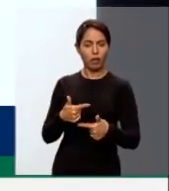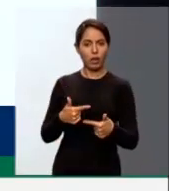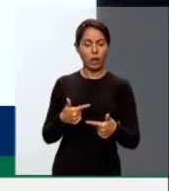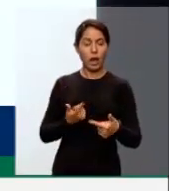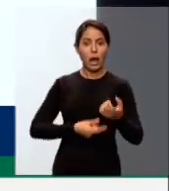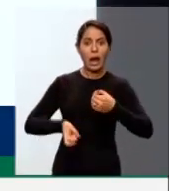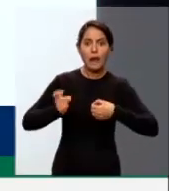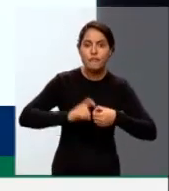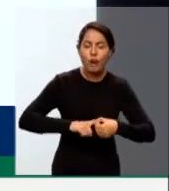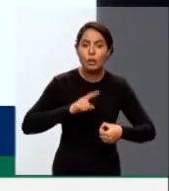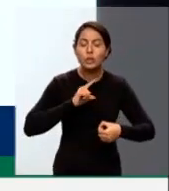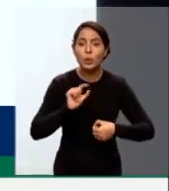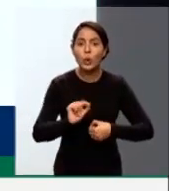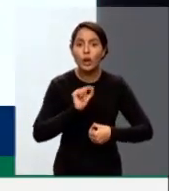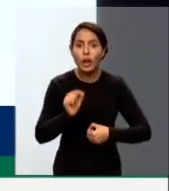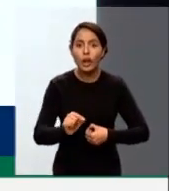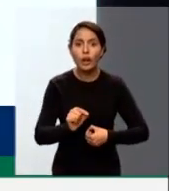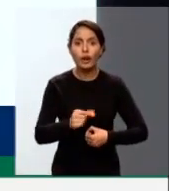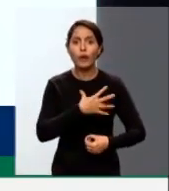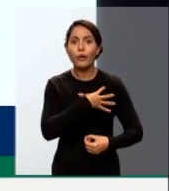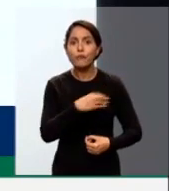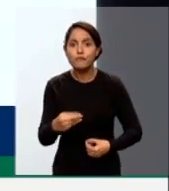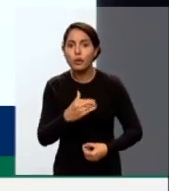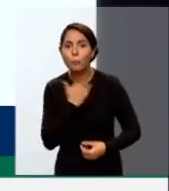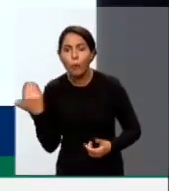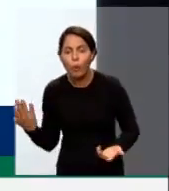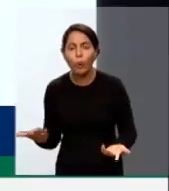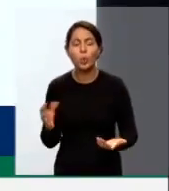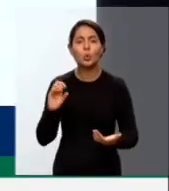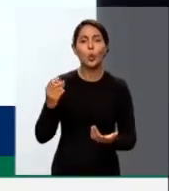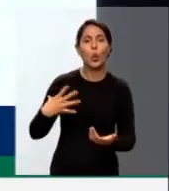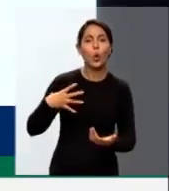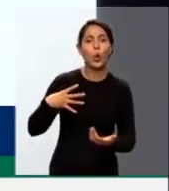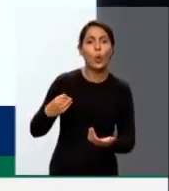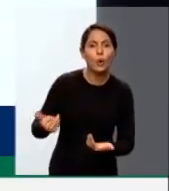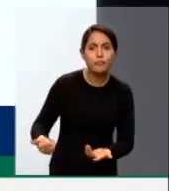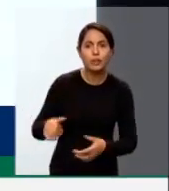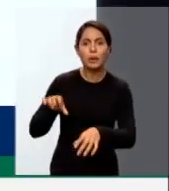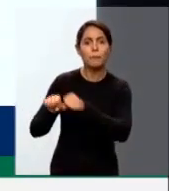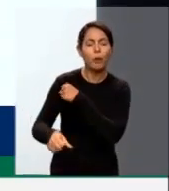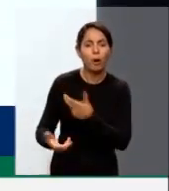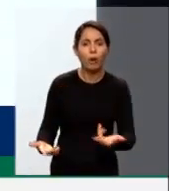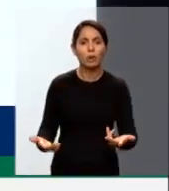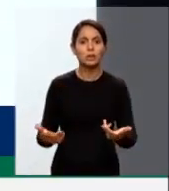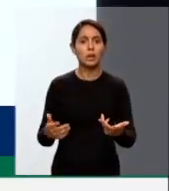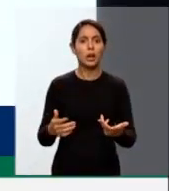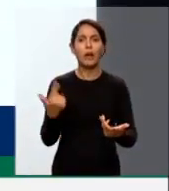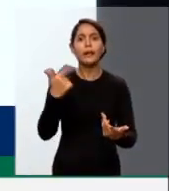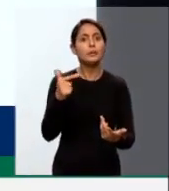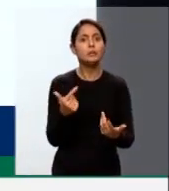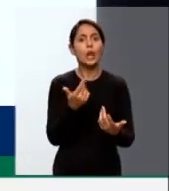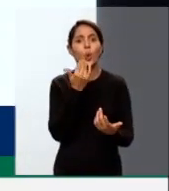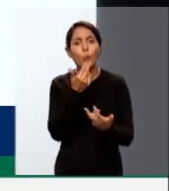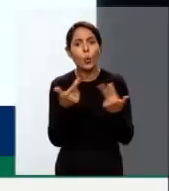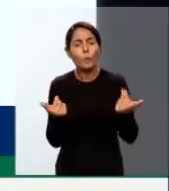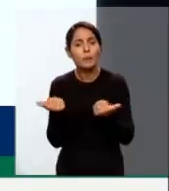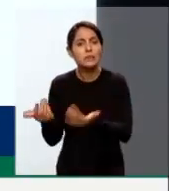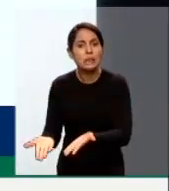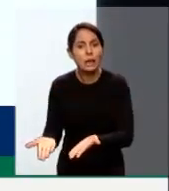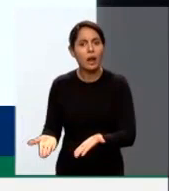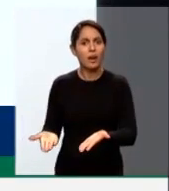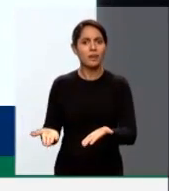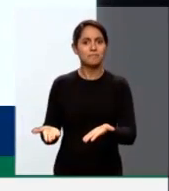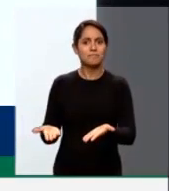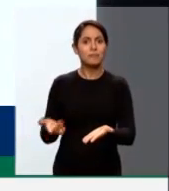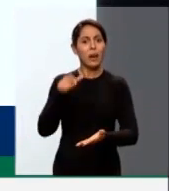ou seu filho sem ter um espaço de lazer, sem ter como colocar comida na mesa. Essa